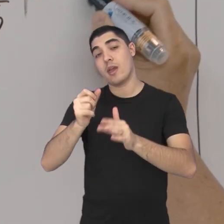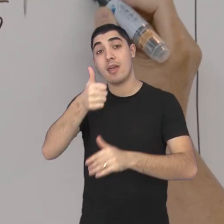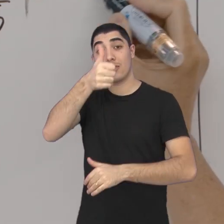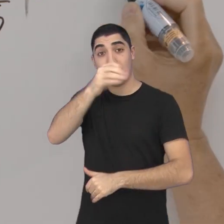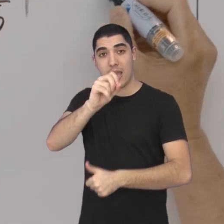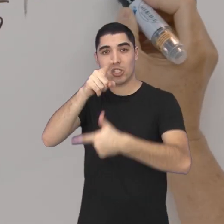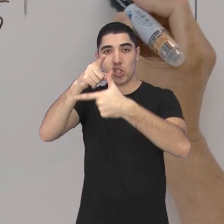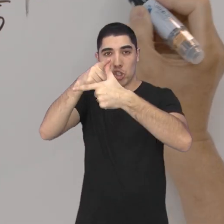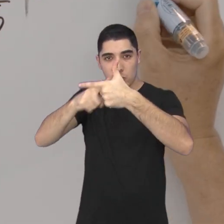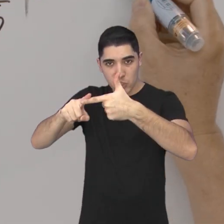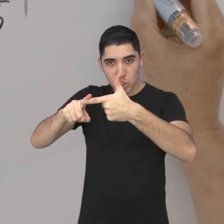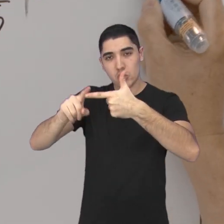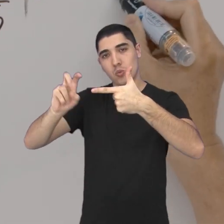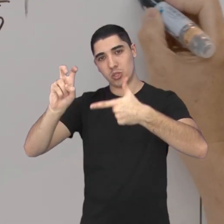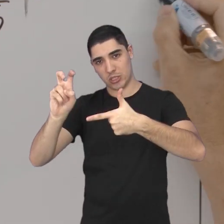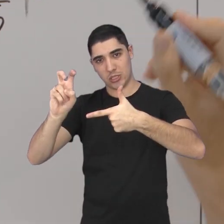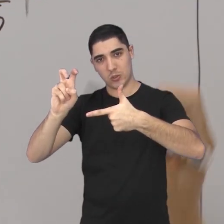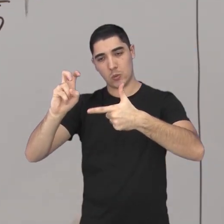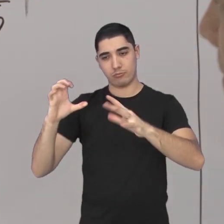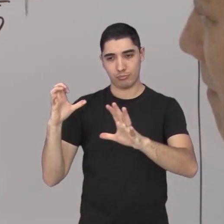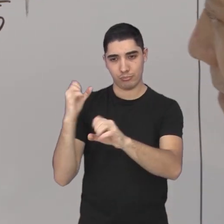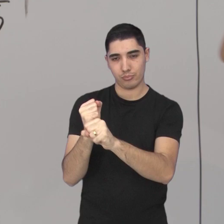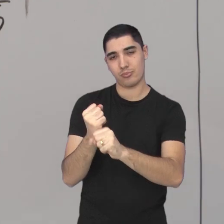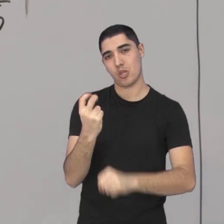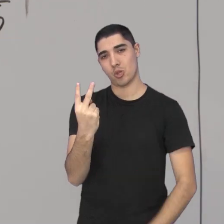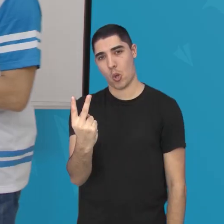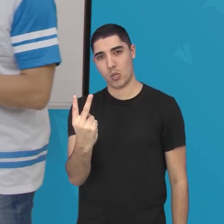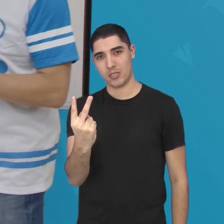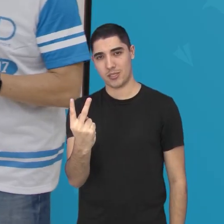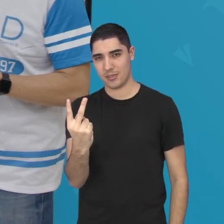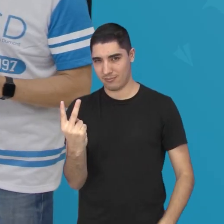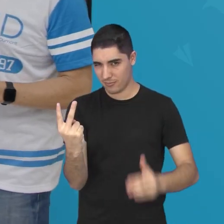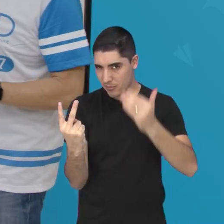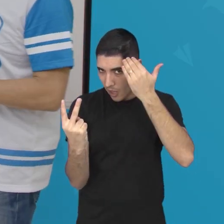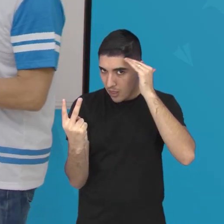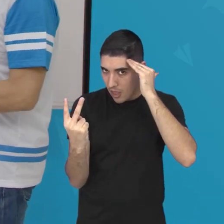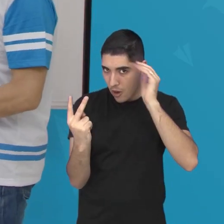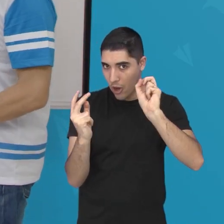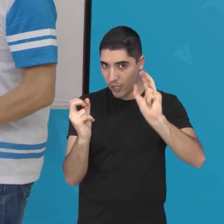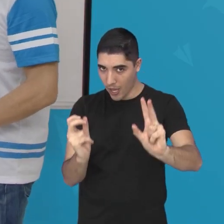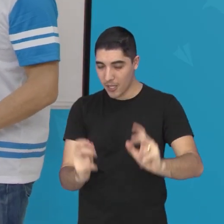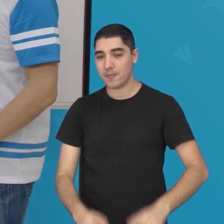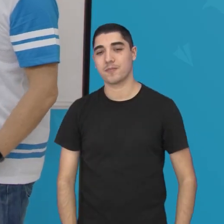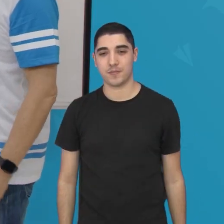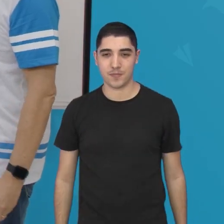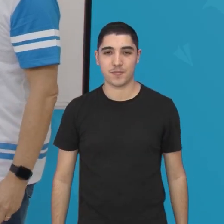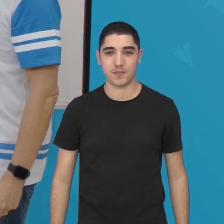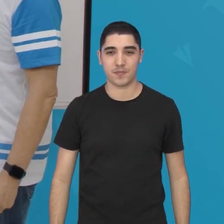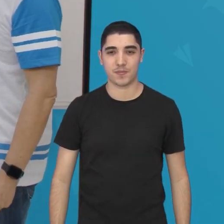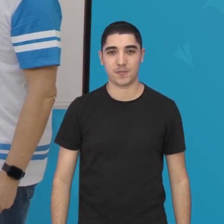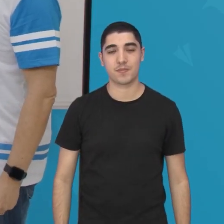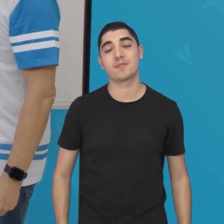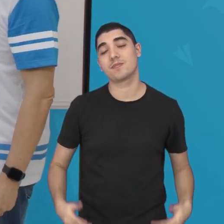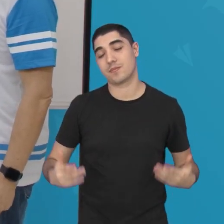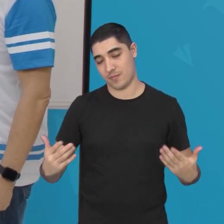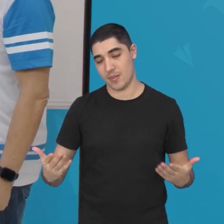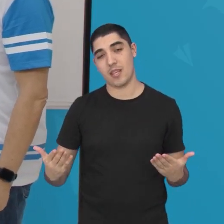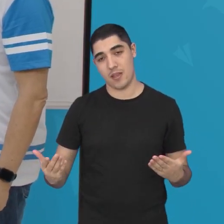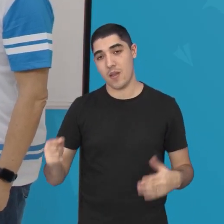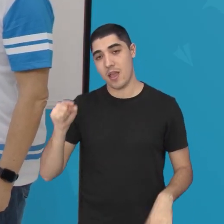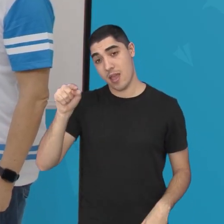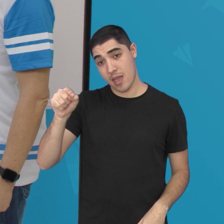Então x vai ser igual a 2. Ok? 2.